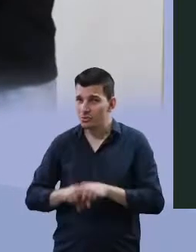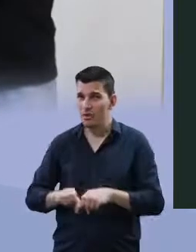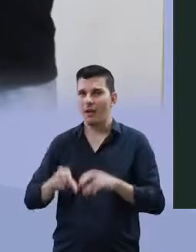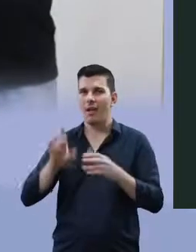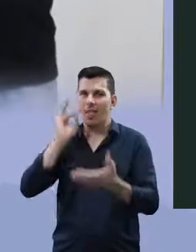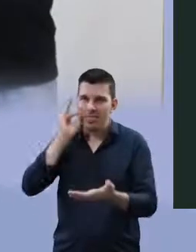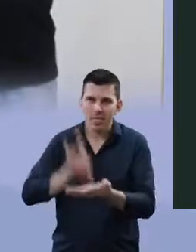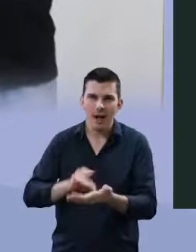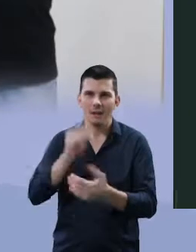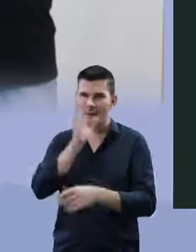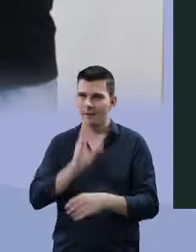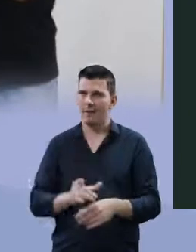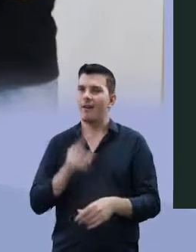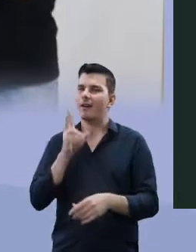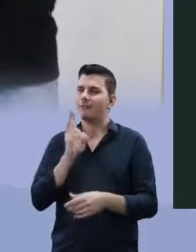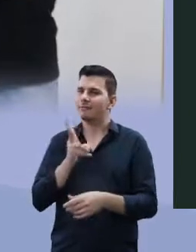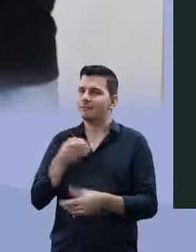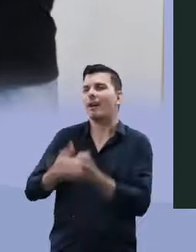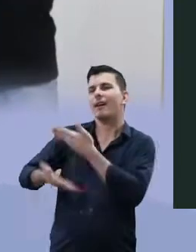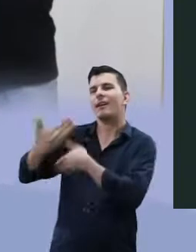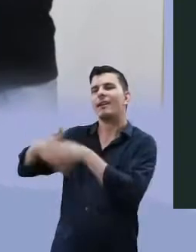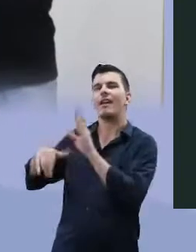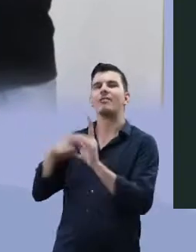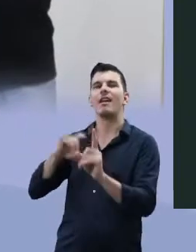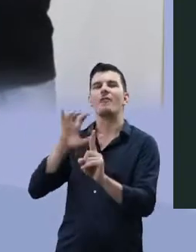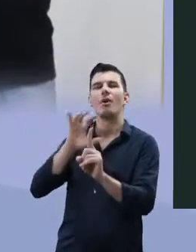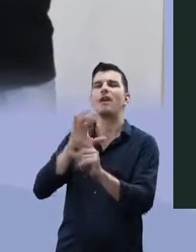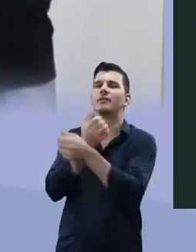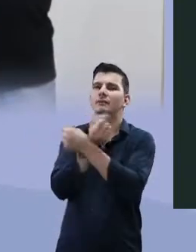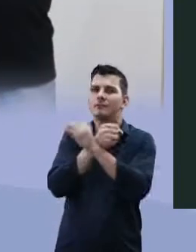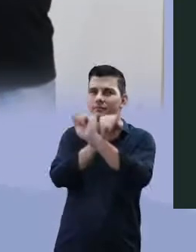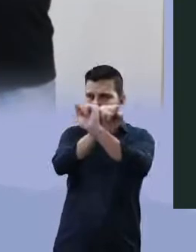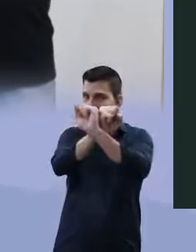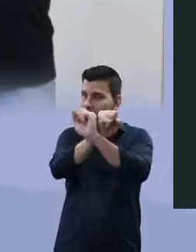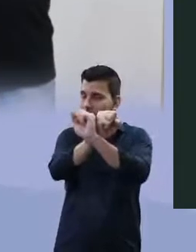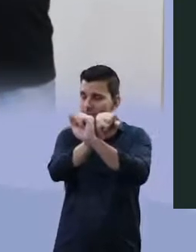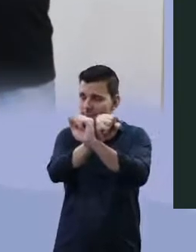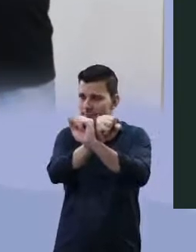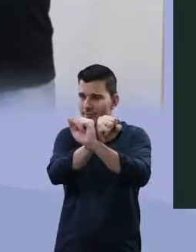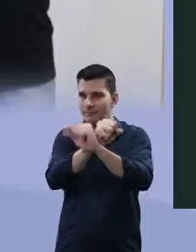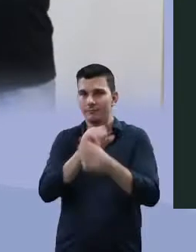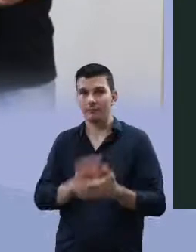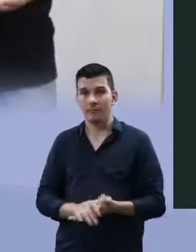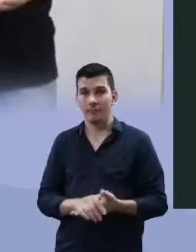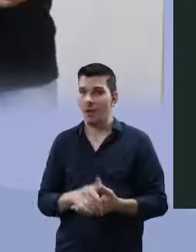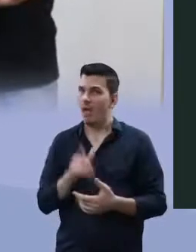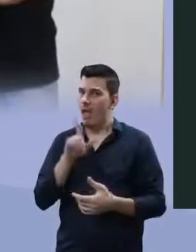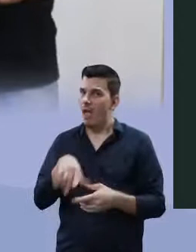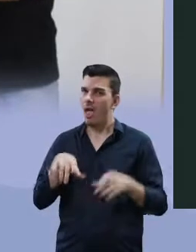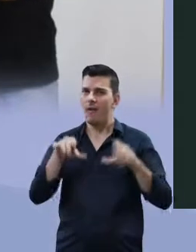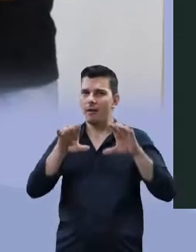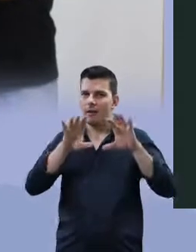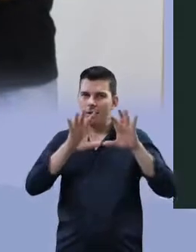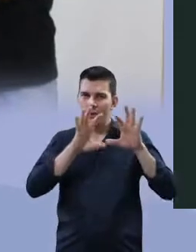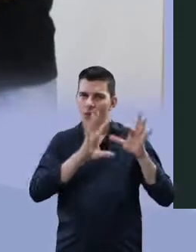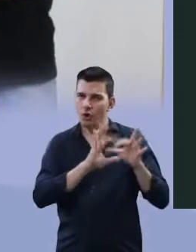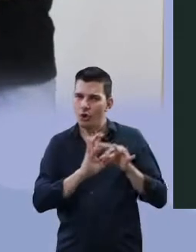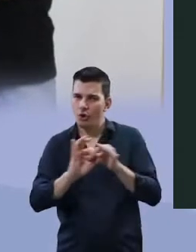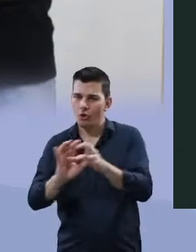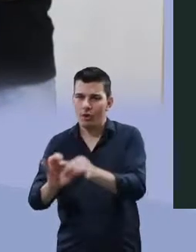século XVI ao XIX, né? Então é uma estrutura que reproduz